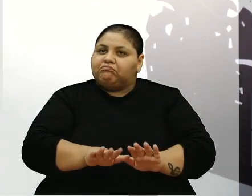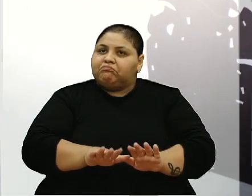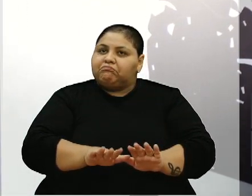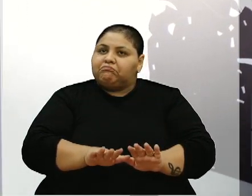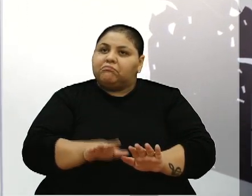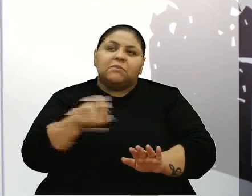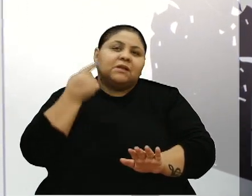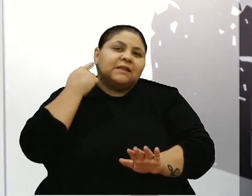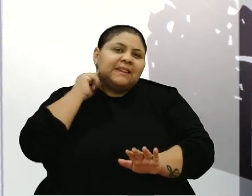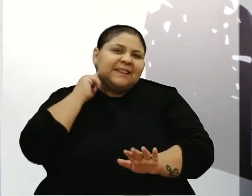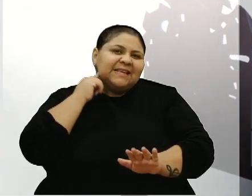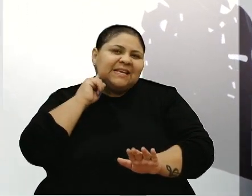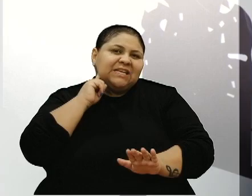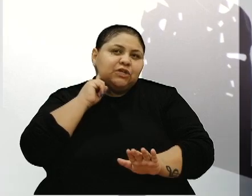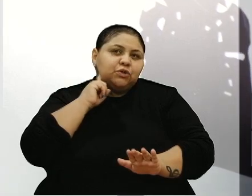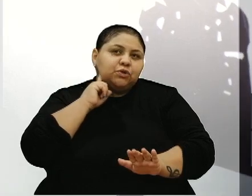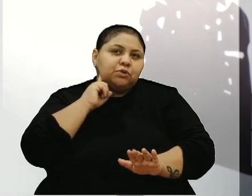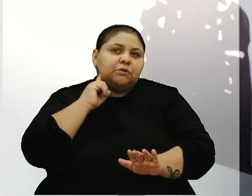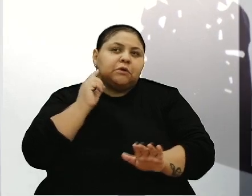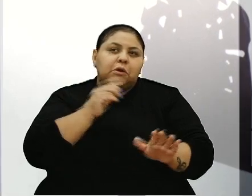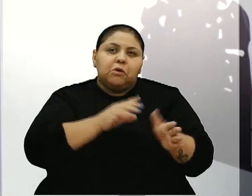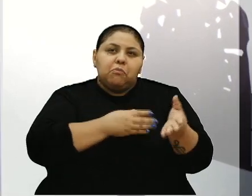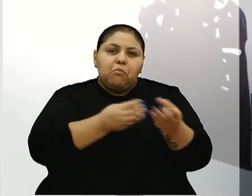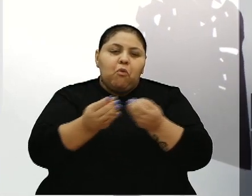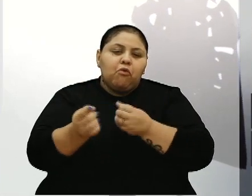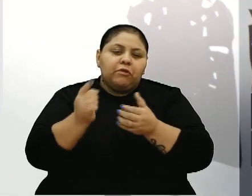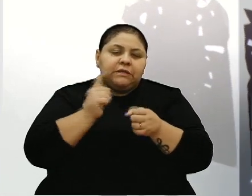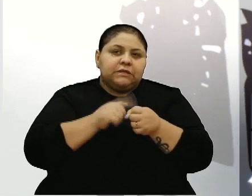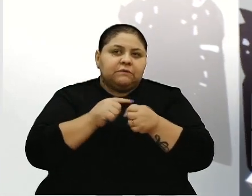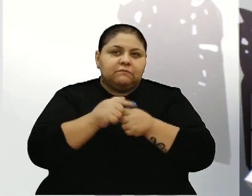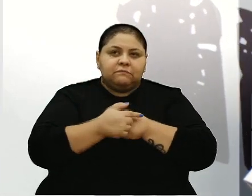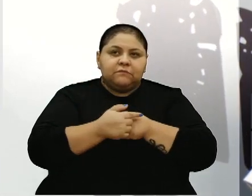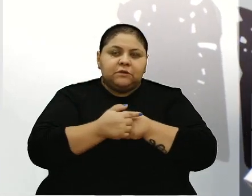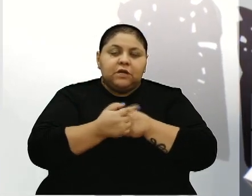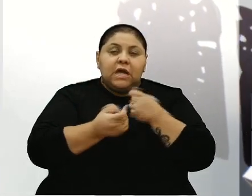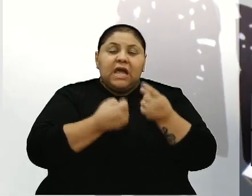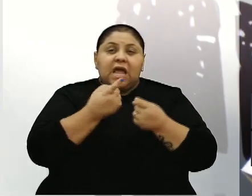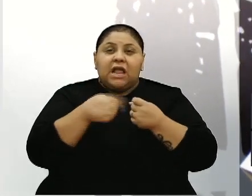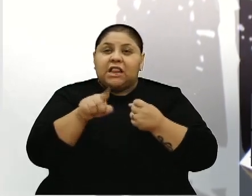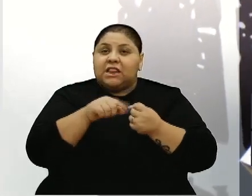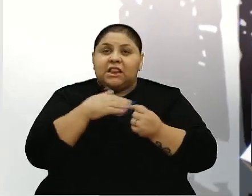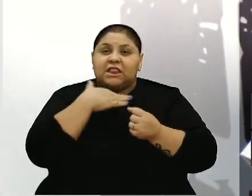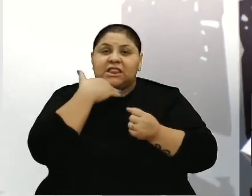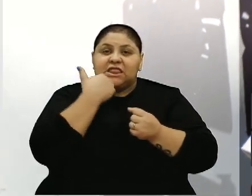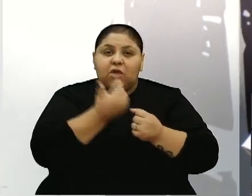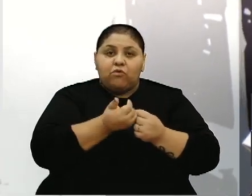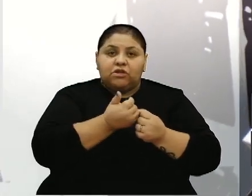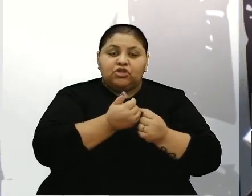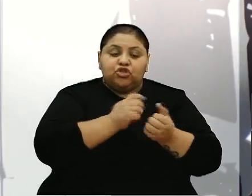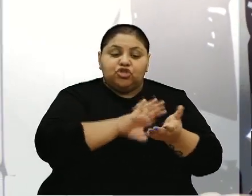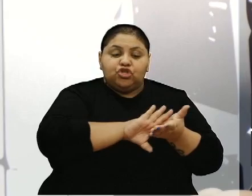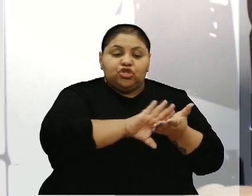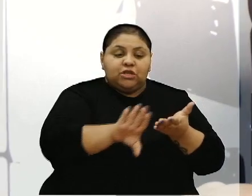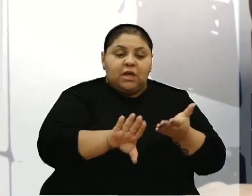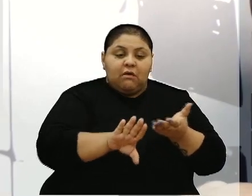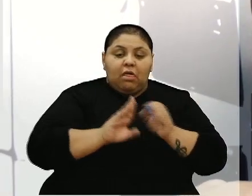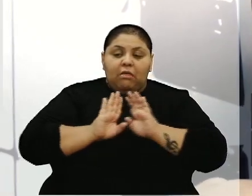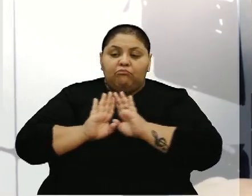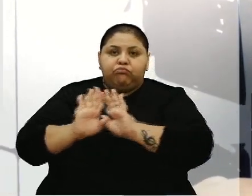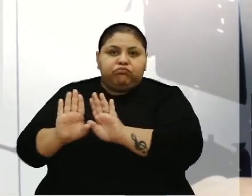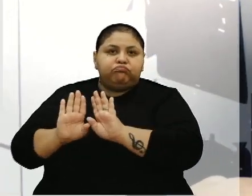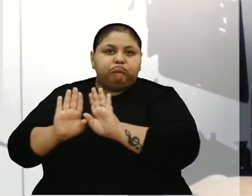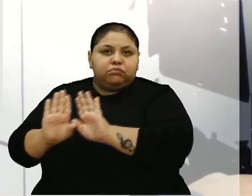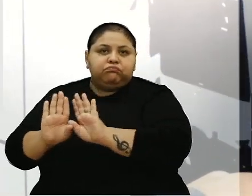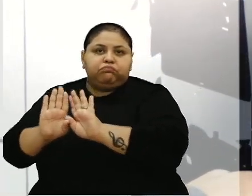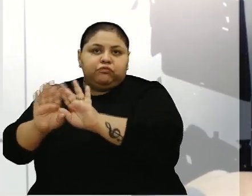resíduos a gente tem visto nas mais diversas cidades e é uma situação que não adianta tirar o resíduo daqui e colocar para lá de lá